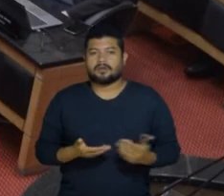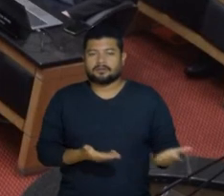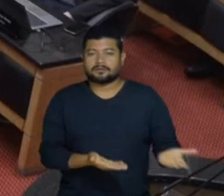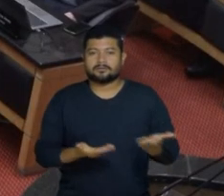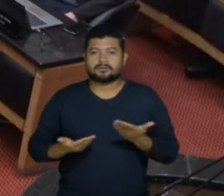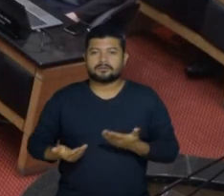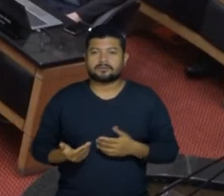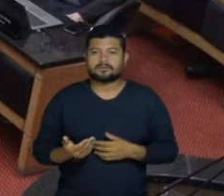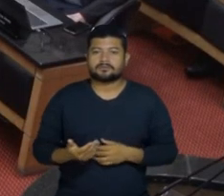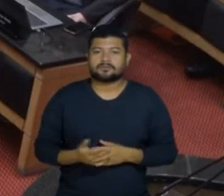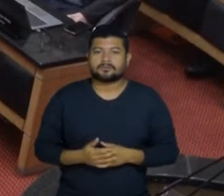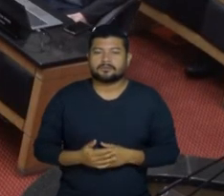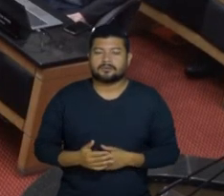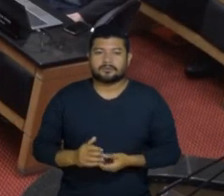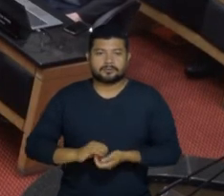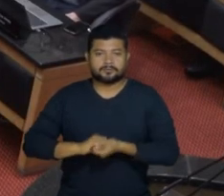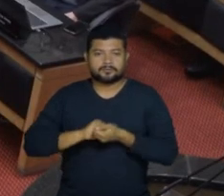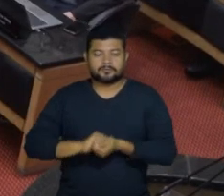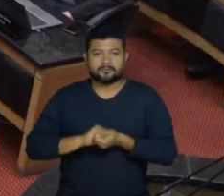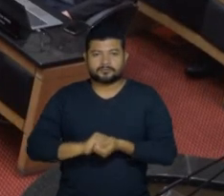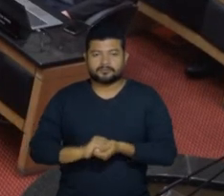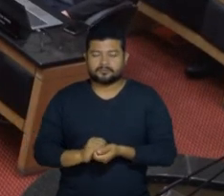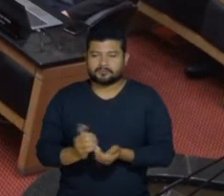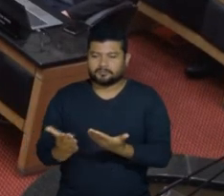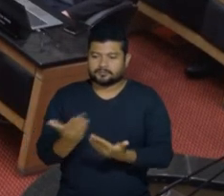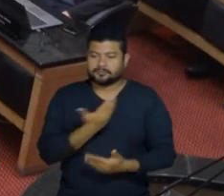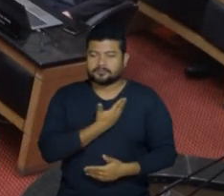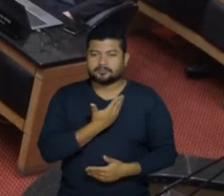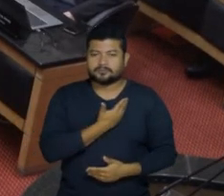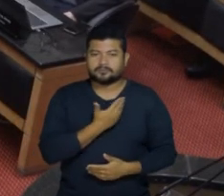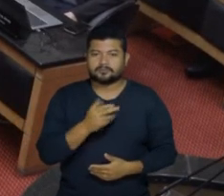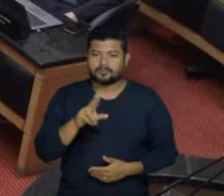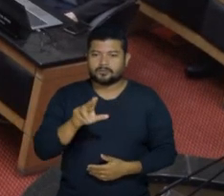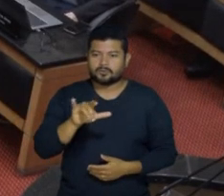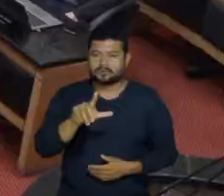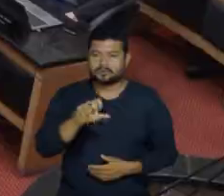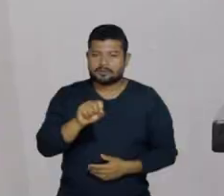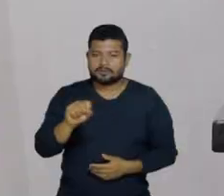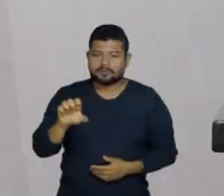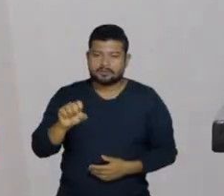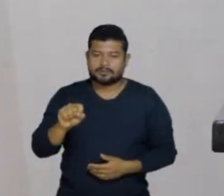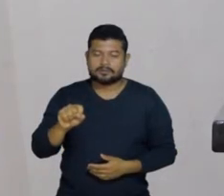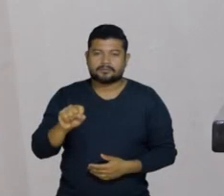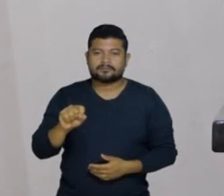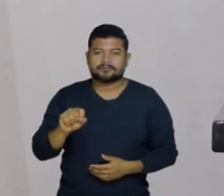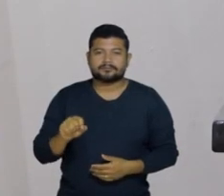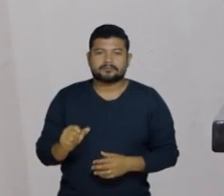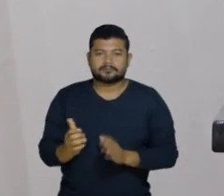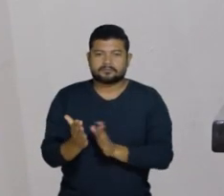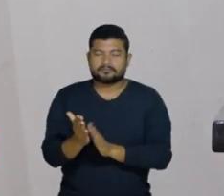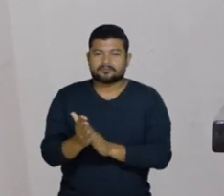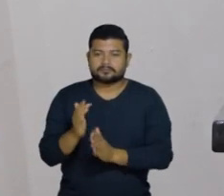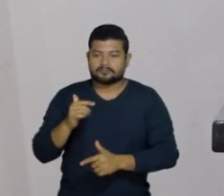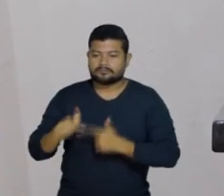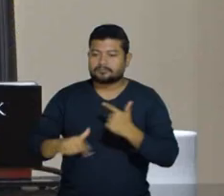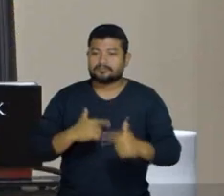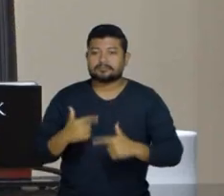oportunidade. Saudar aí o colega Ulisses, parabenizar pelo